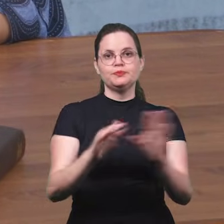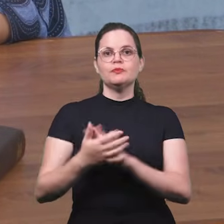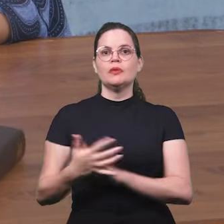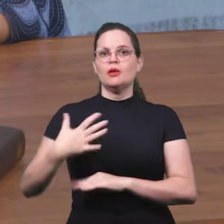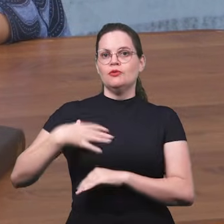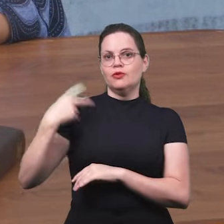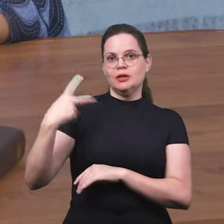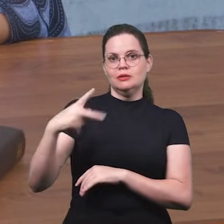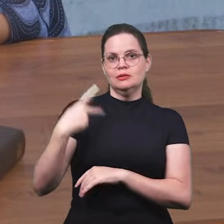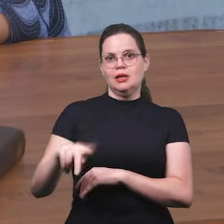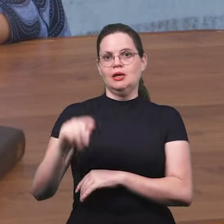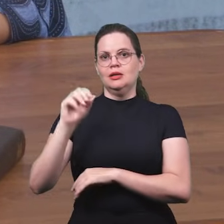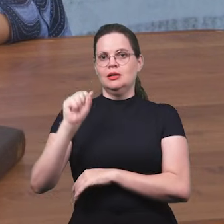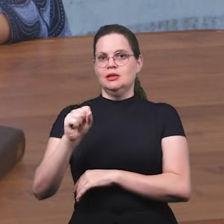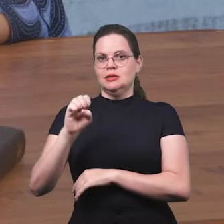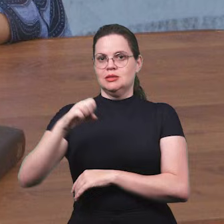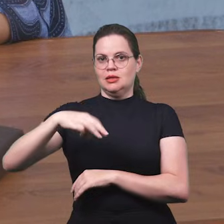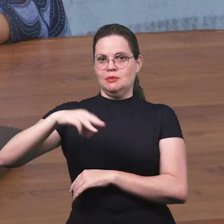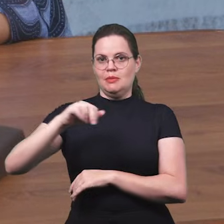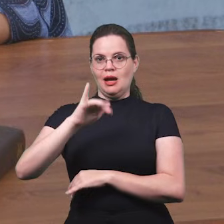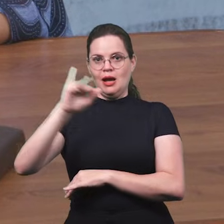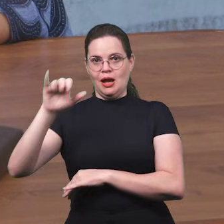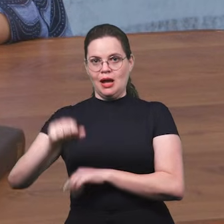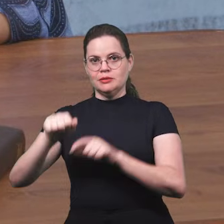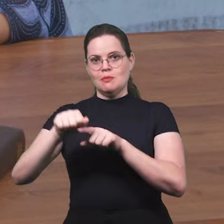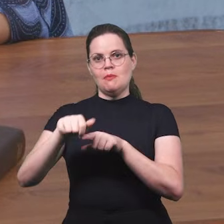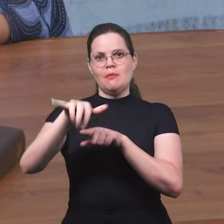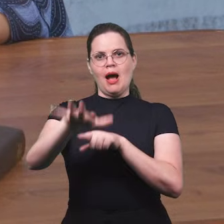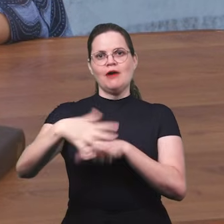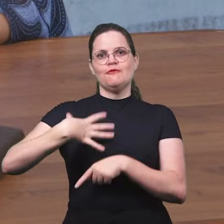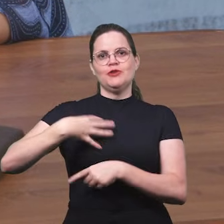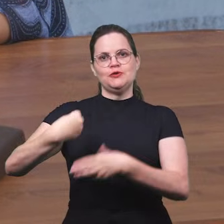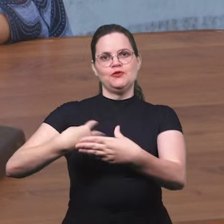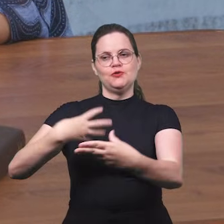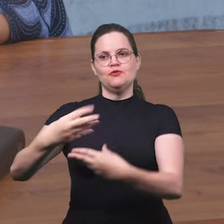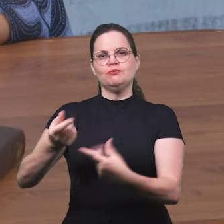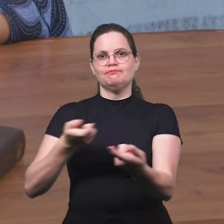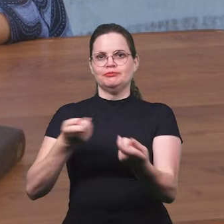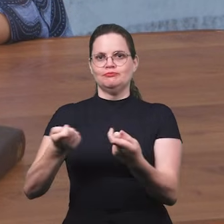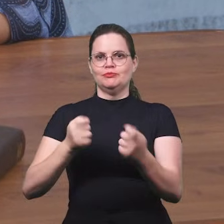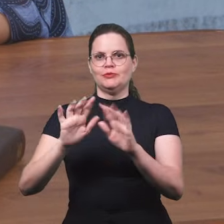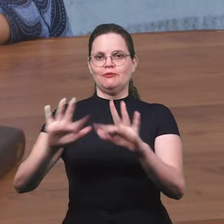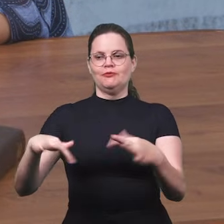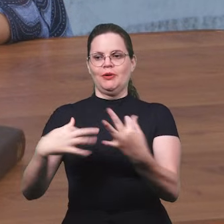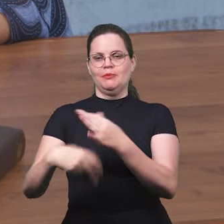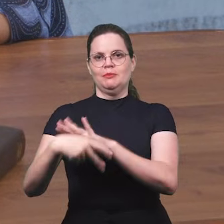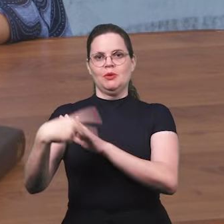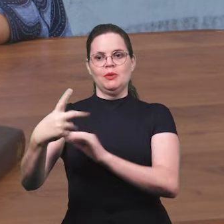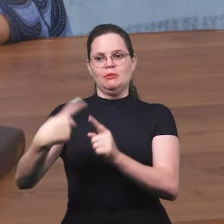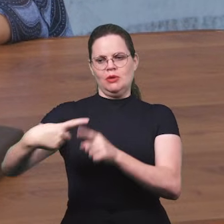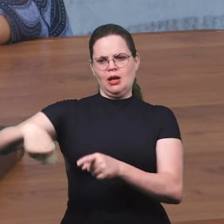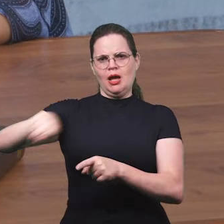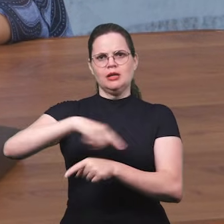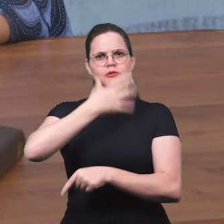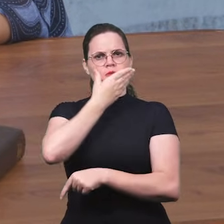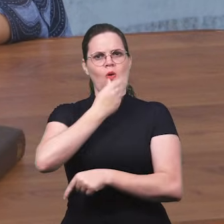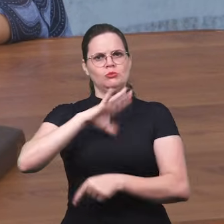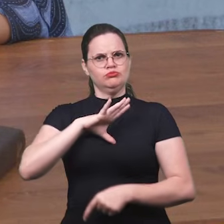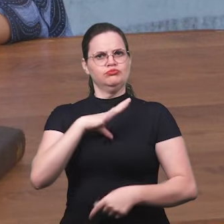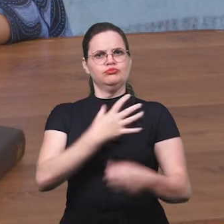Semaías nasceram filhos, que dominaram sobre a casa de seu pai, porque foram varões